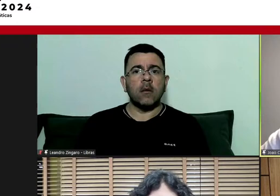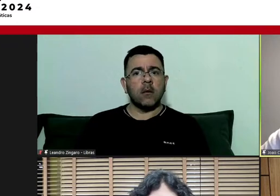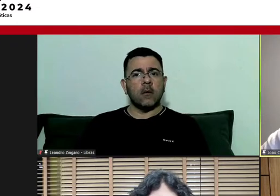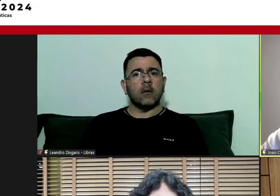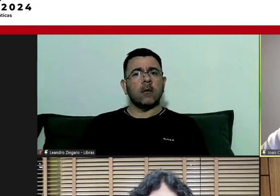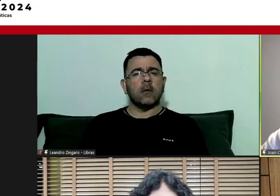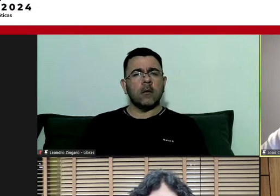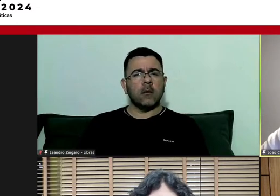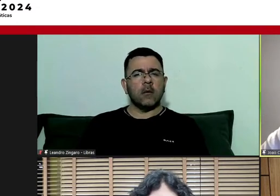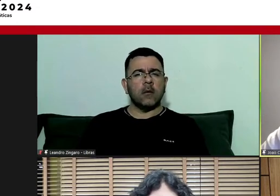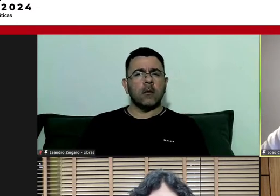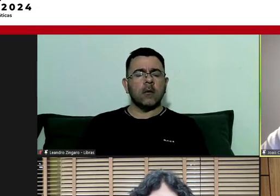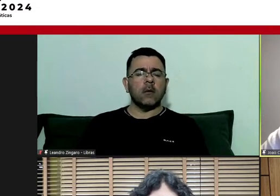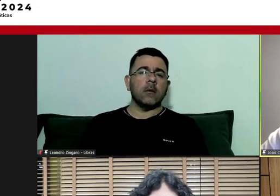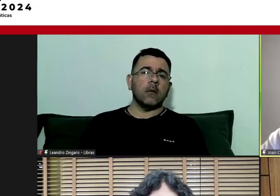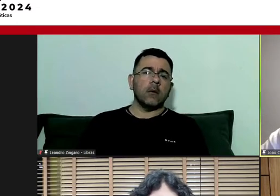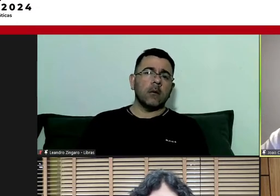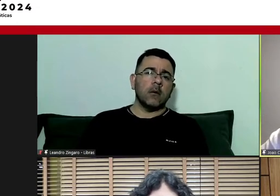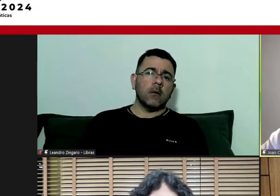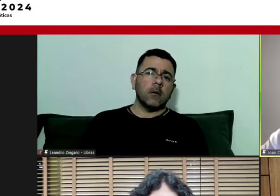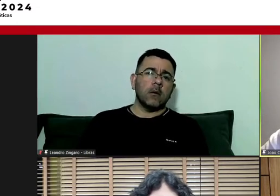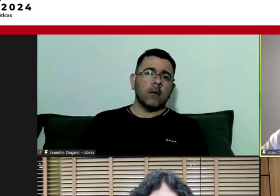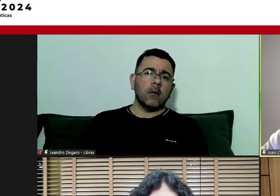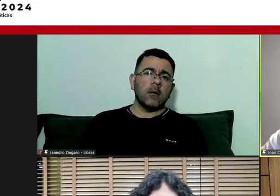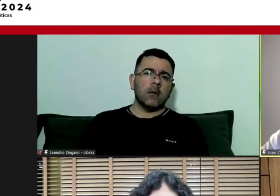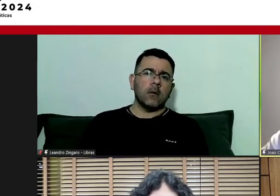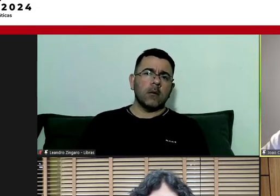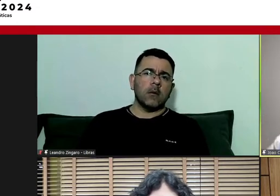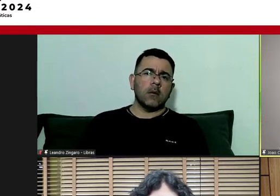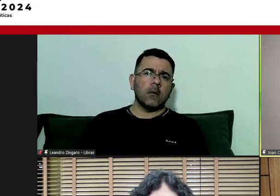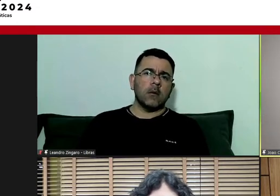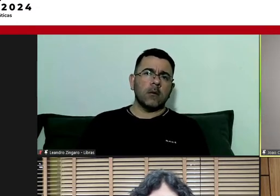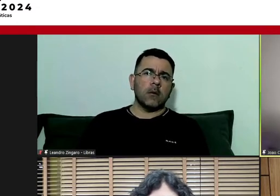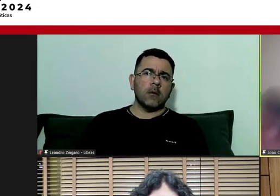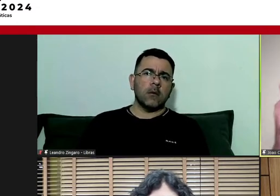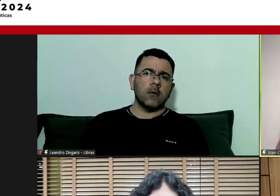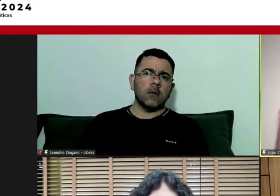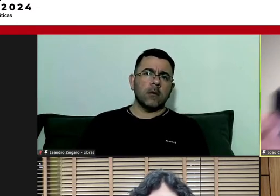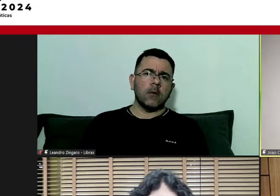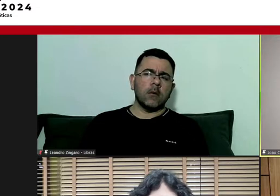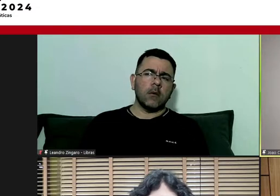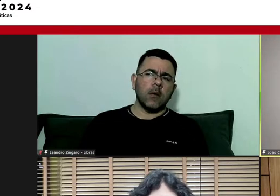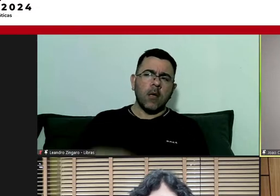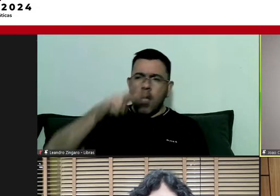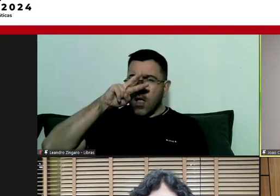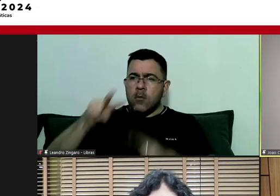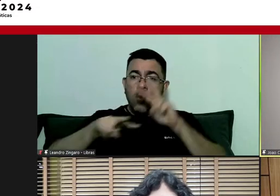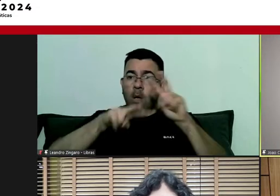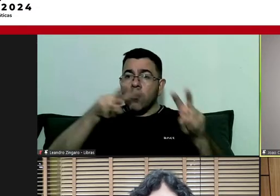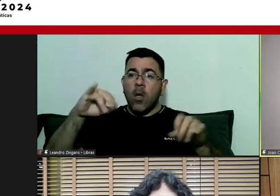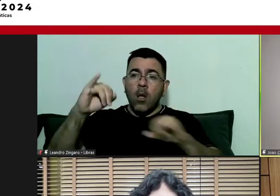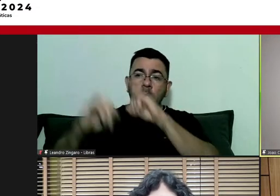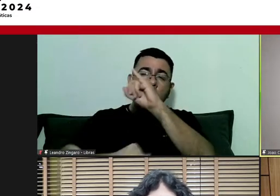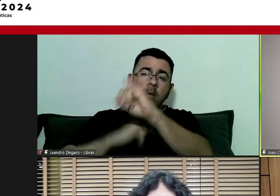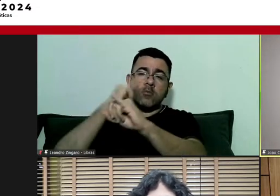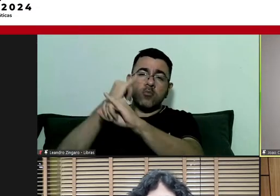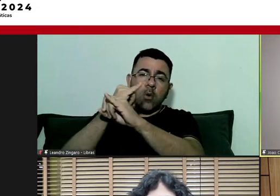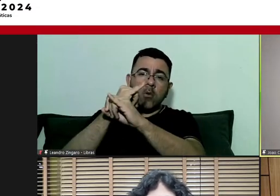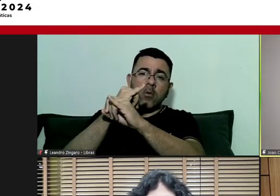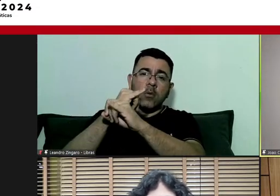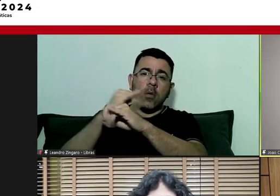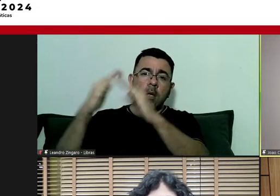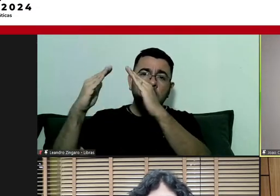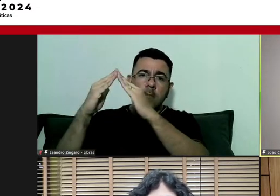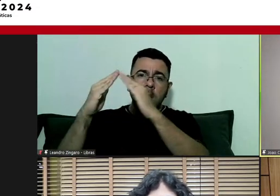comunitários de saúde fizessem as vitorias e os relatórios de impacto tudo digital eh das casas